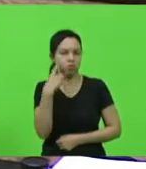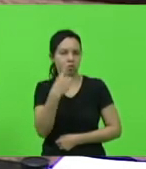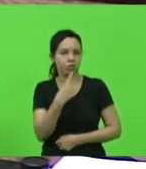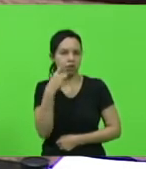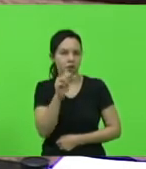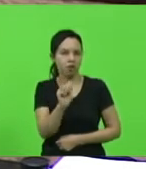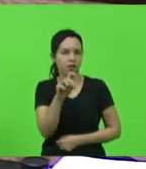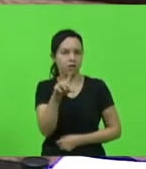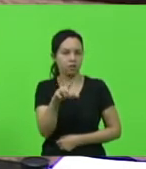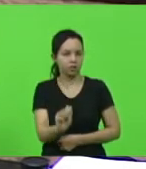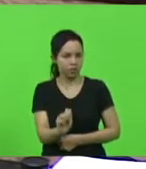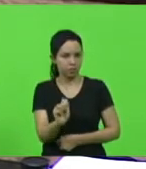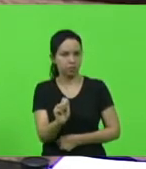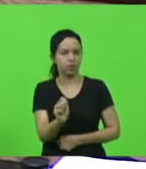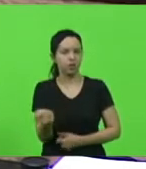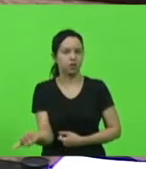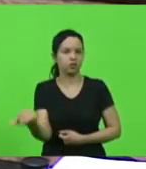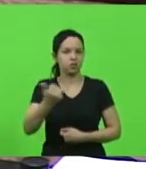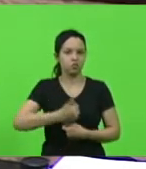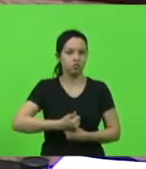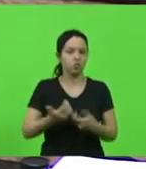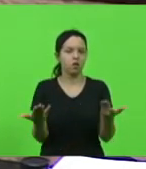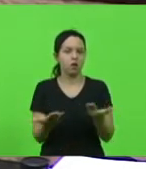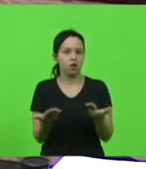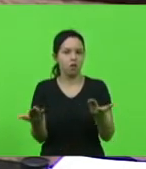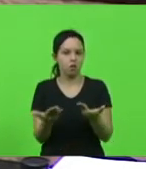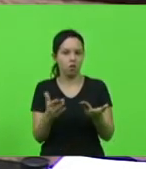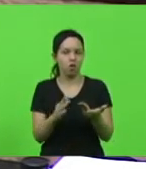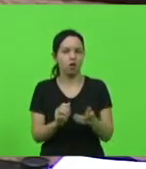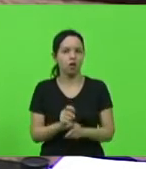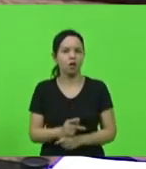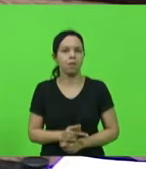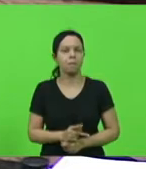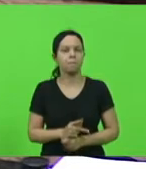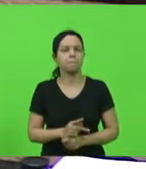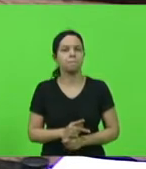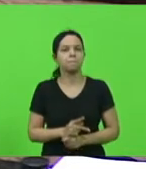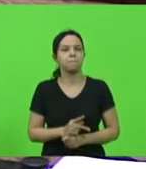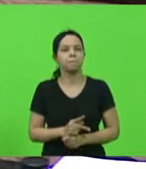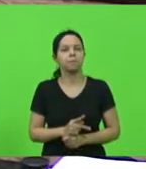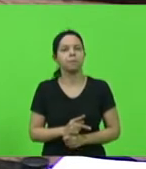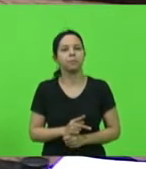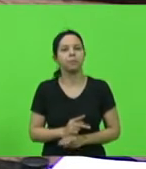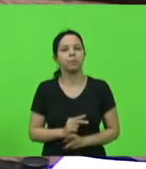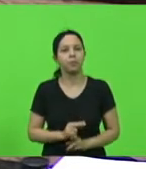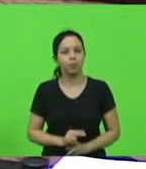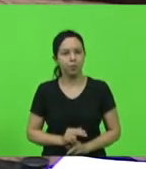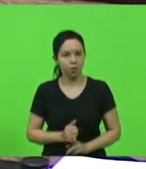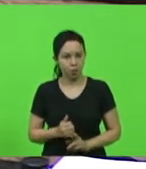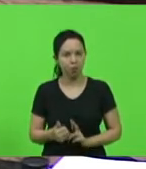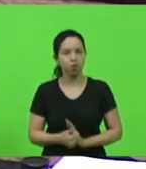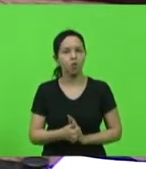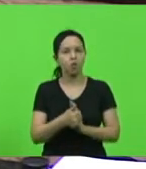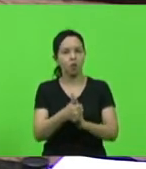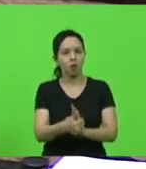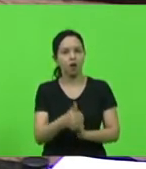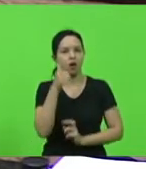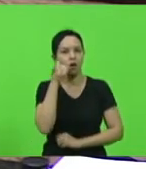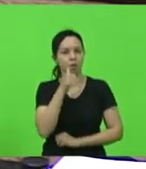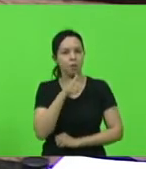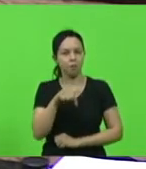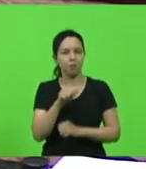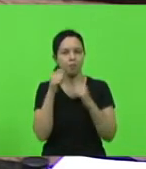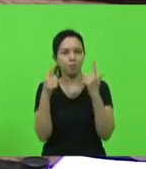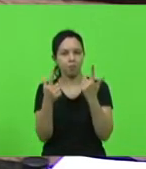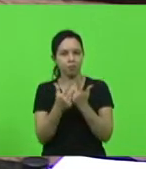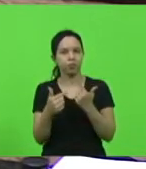Luca, que assume agora a Procuradoria da Mulher dessa casa, e ao lado de quem eu também estarei com muita honra como adjunta para trabalharmos